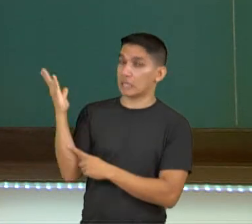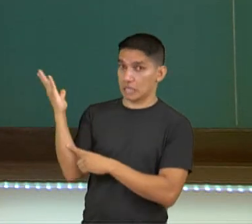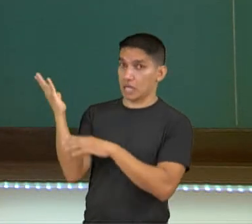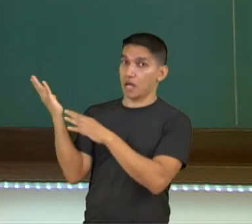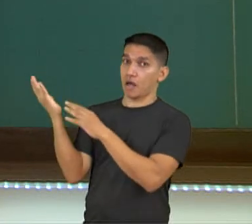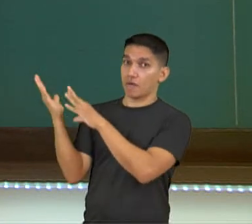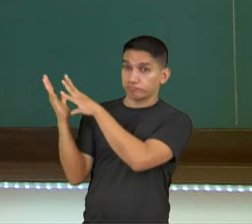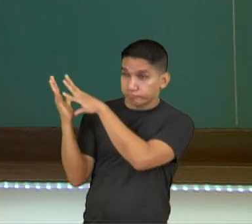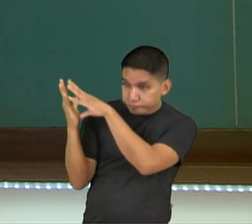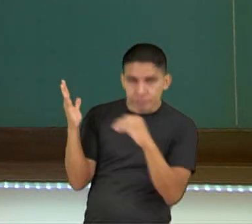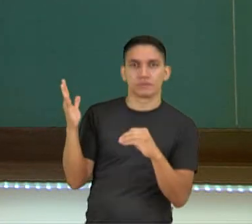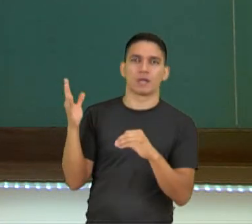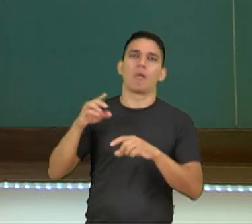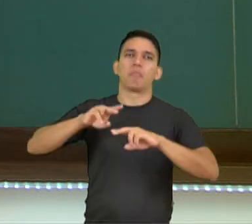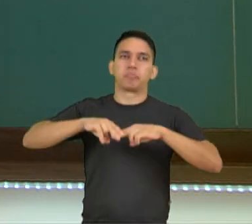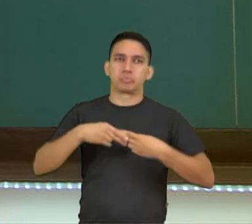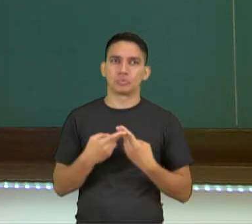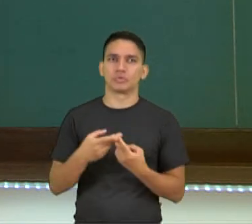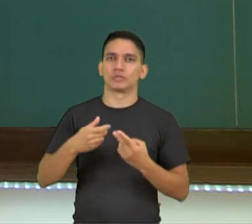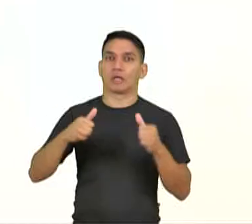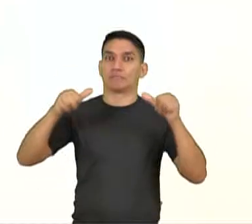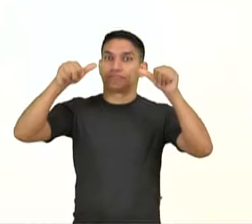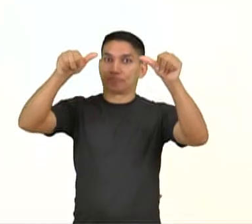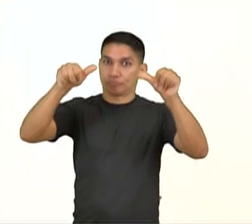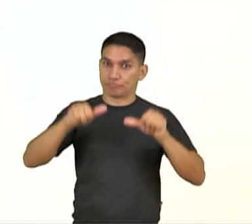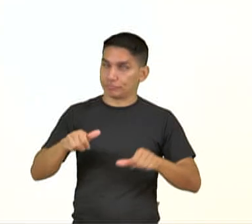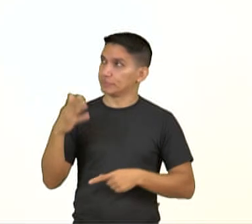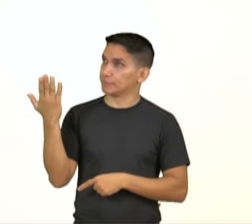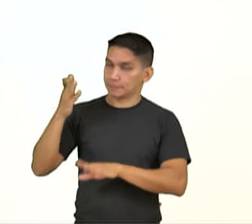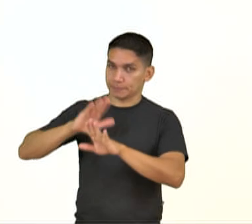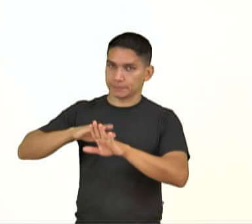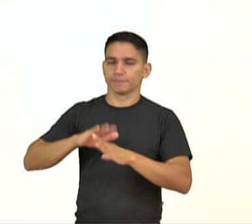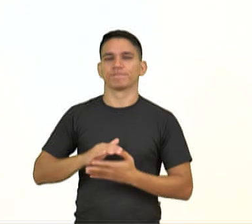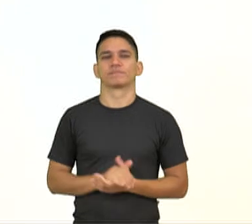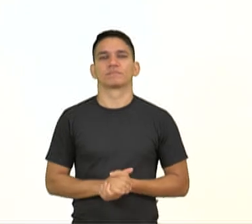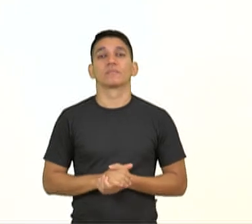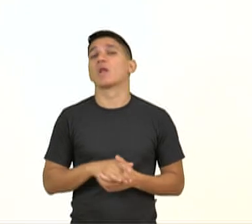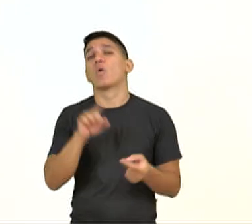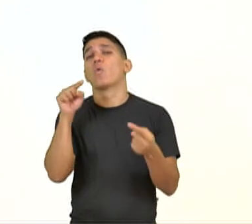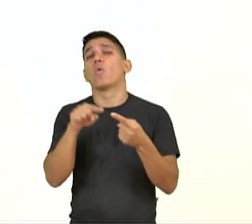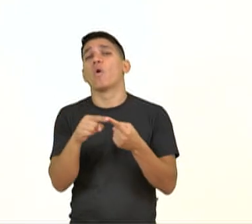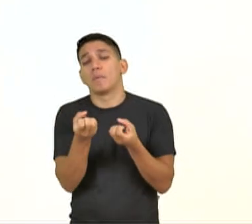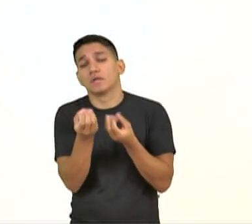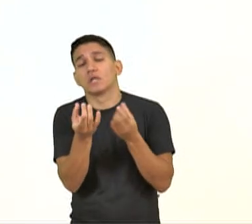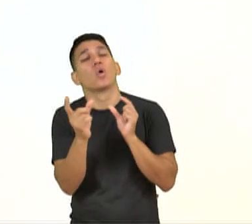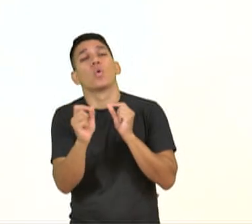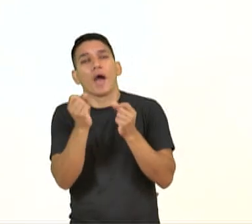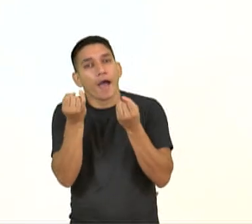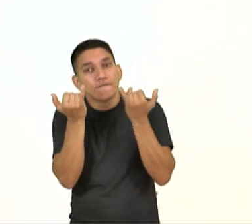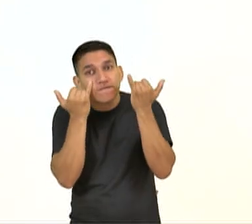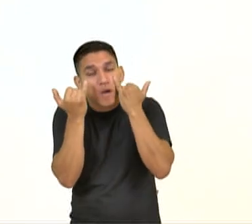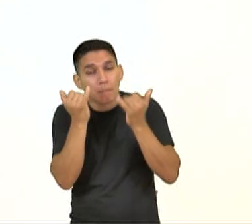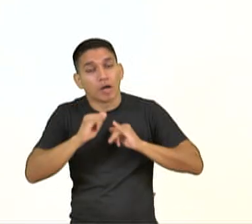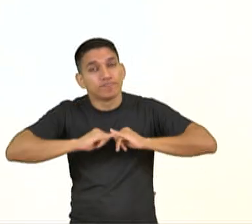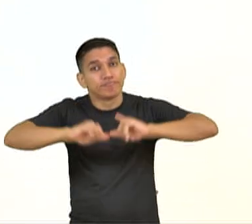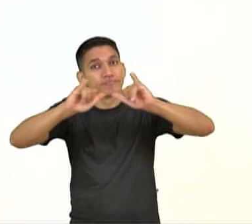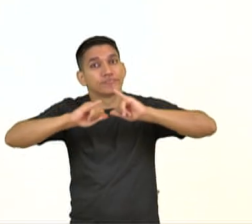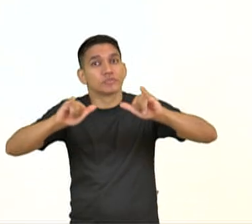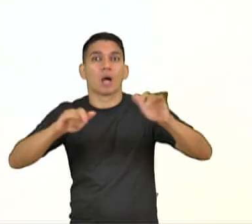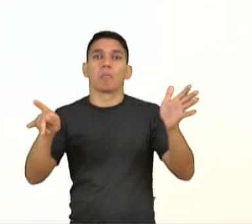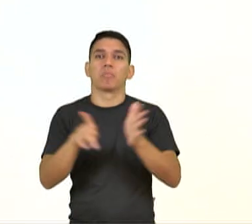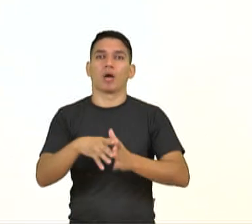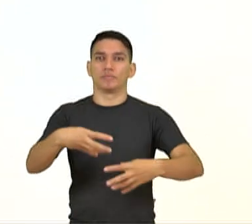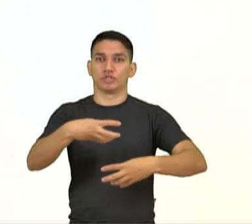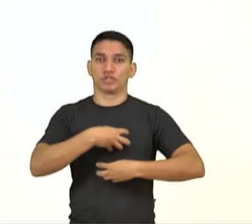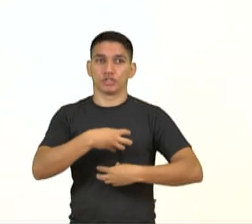informações aqui, por isso que ela vem com um post-it. O objetivo da notícia é o quê? Informar. A linguagem vai ser formal e